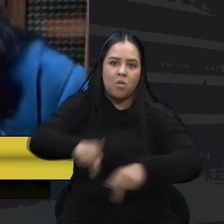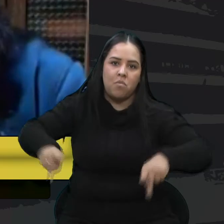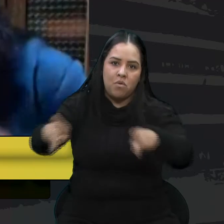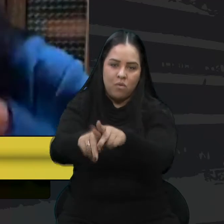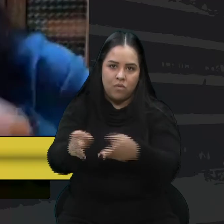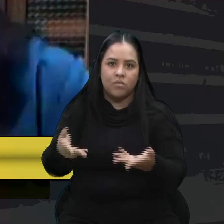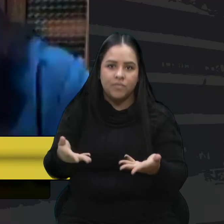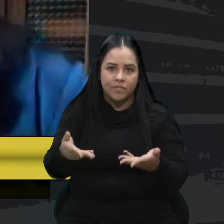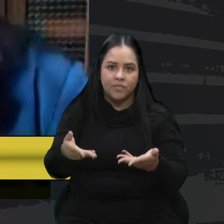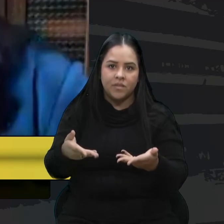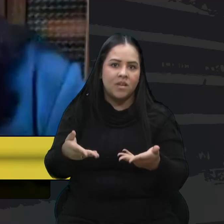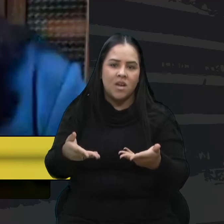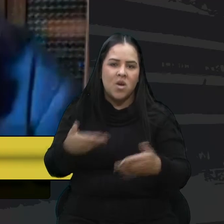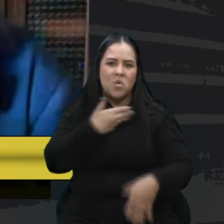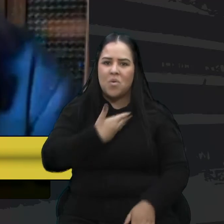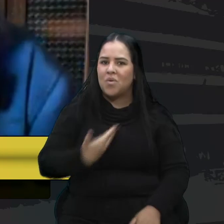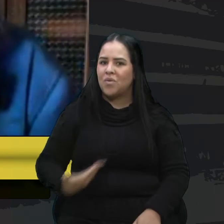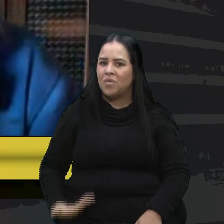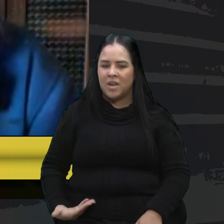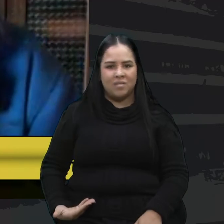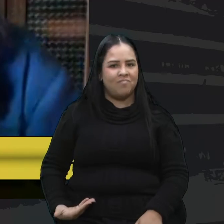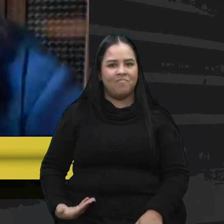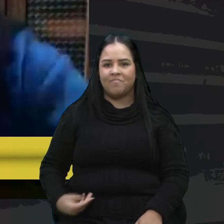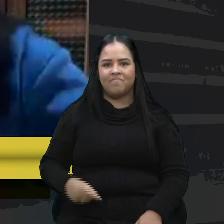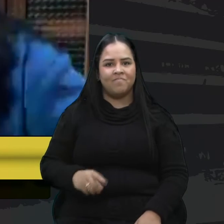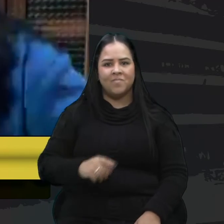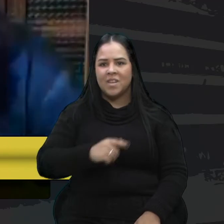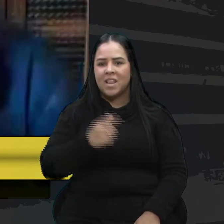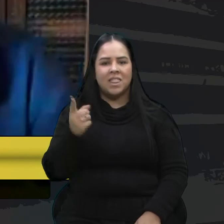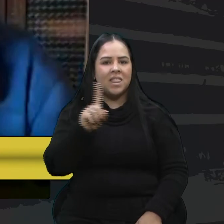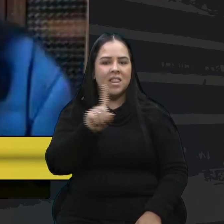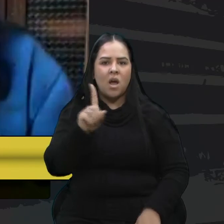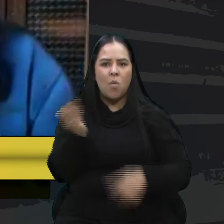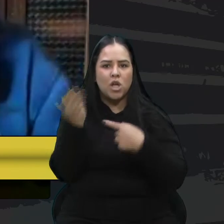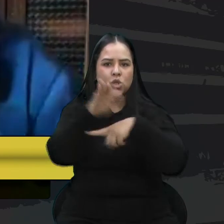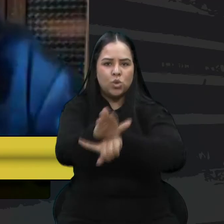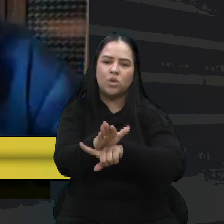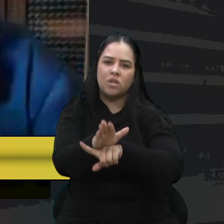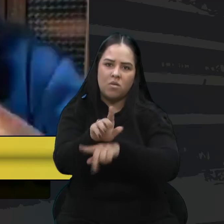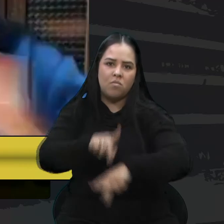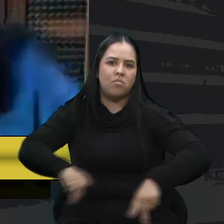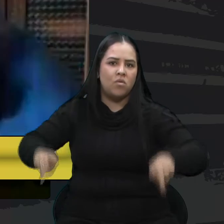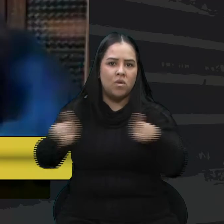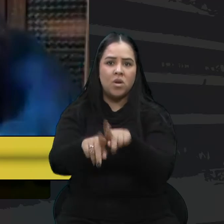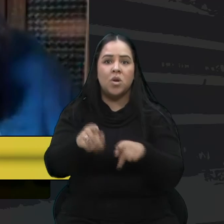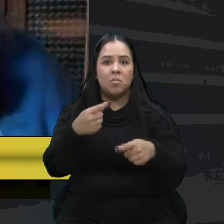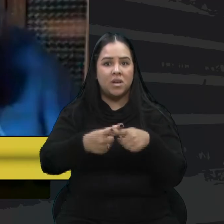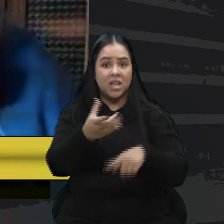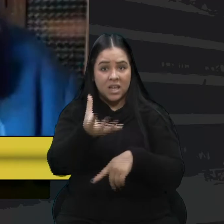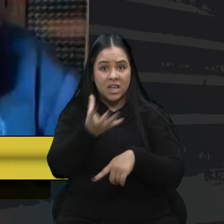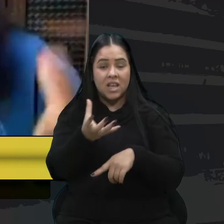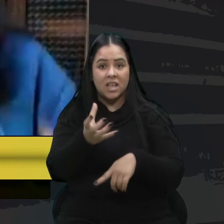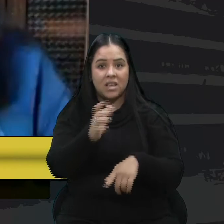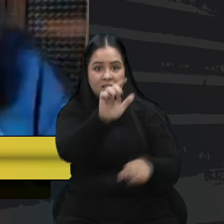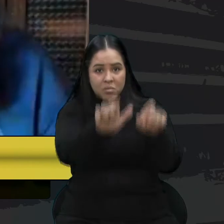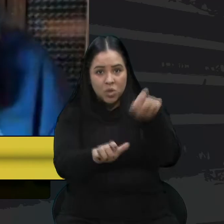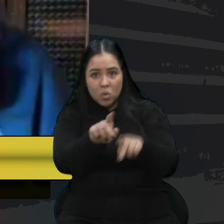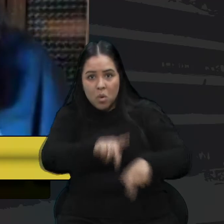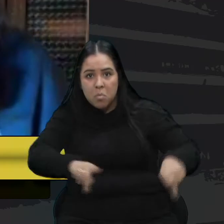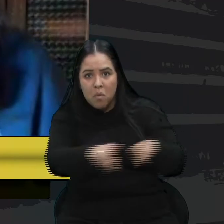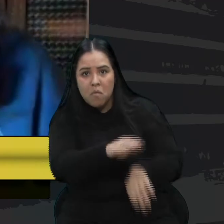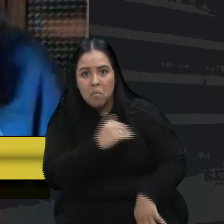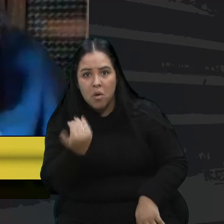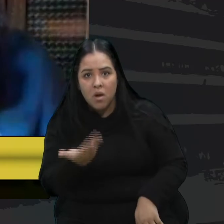um desgoverno. É um governo que não ajuda a população, quer mais é matar o brasileiro. Então, a gente precisa realmente